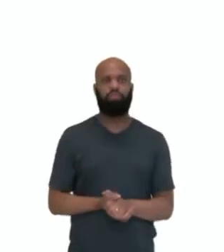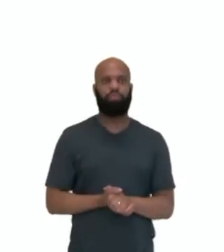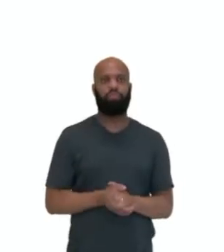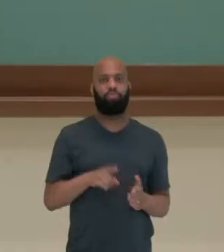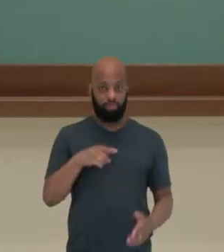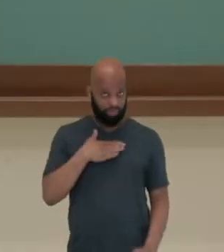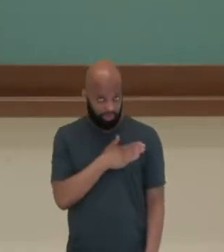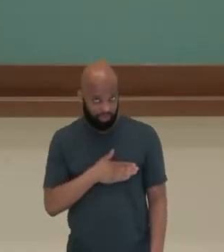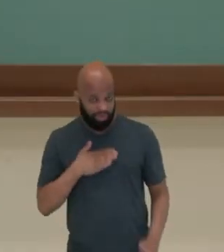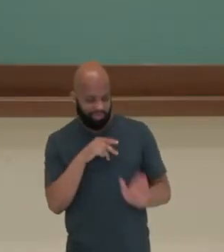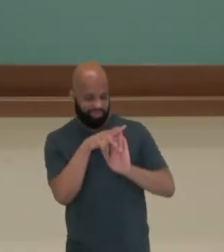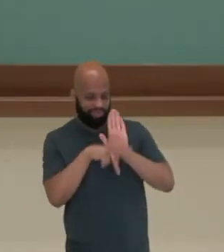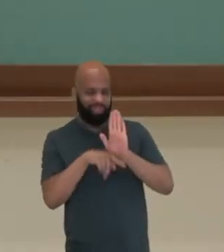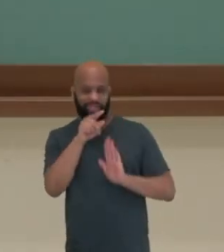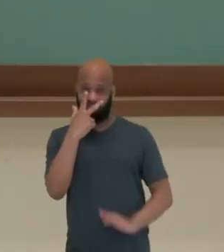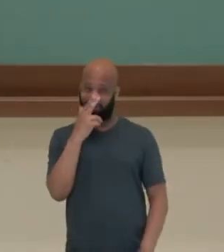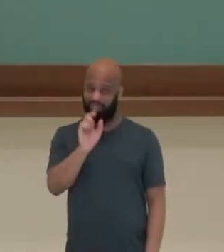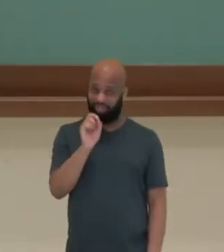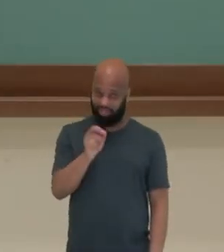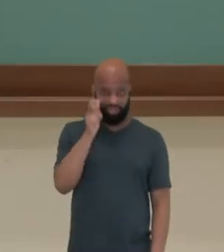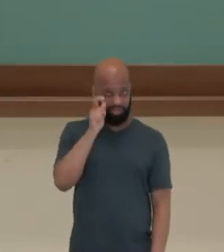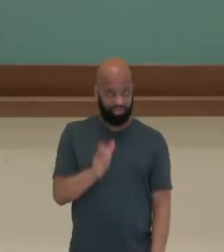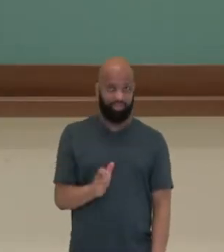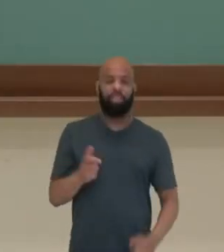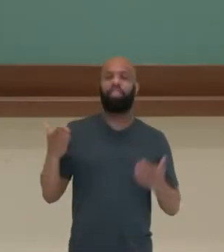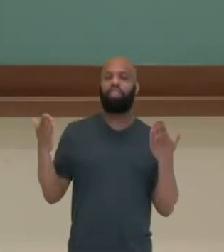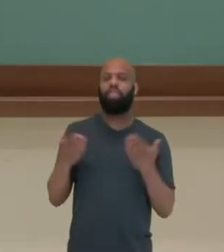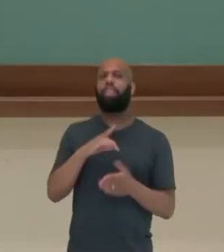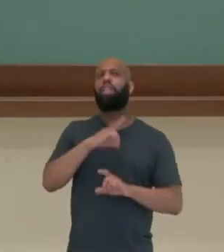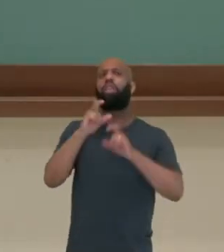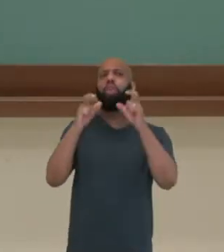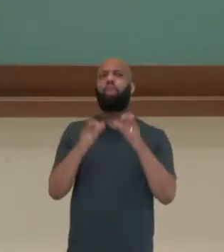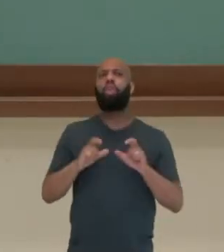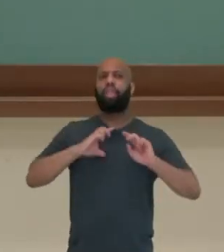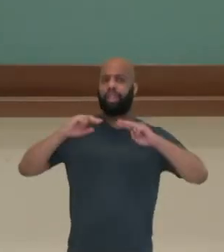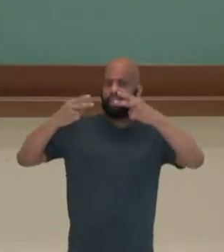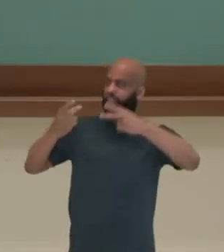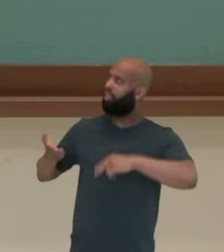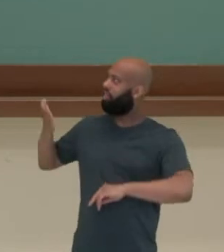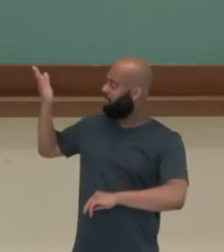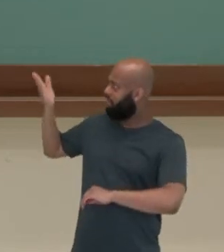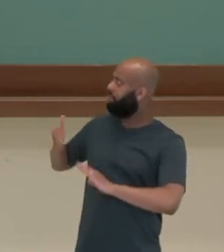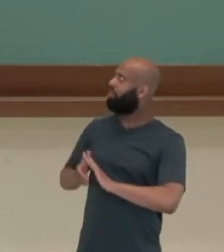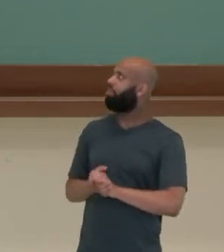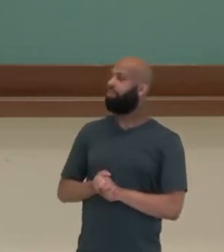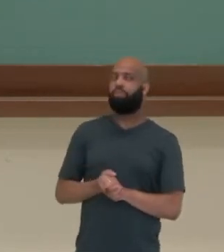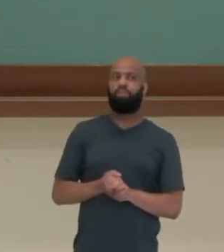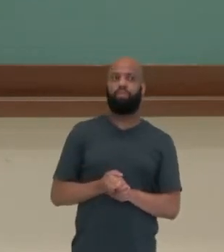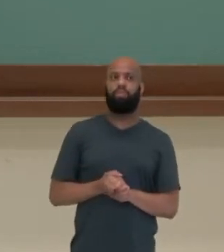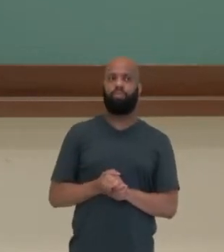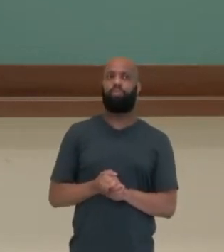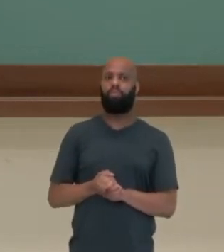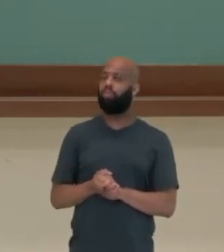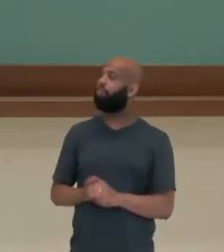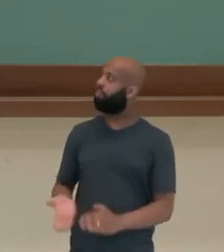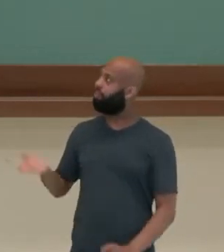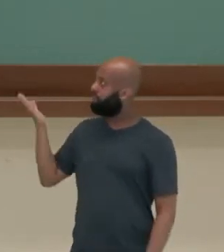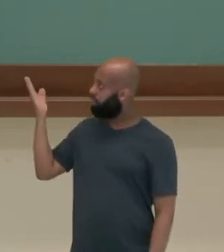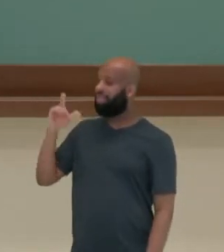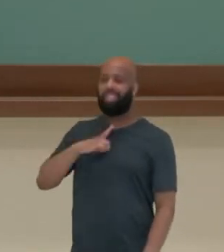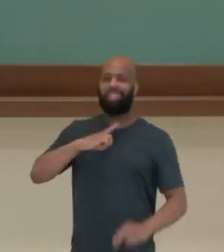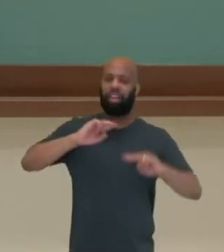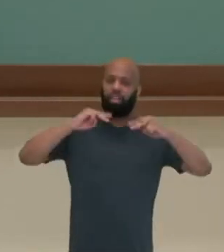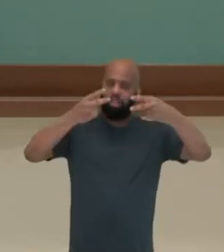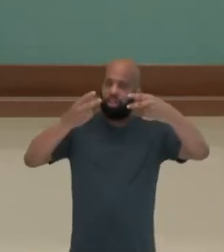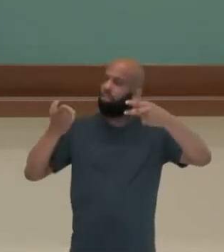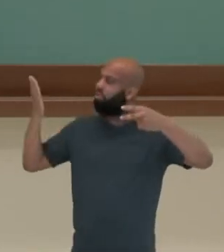do projeto? O que você achou? Interessante? Então está disponível aqui ó, no nosso eterno combate às fake news,